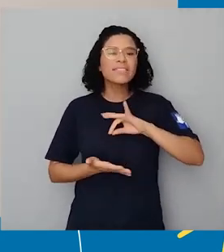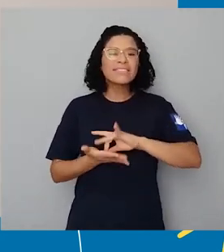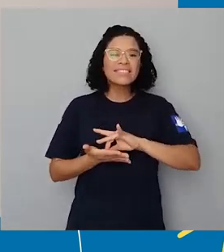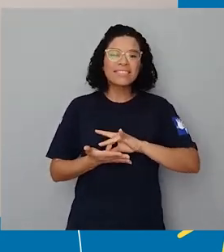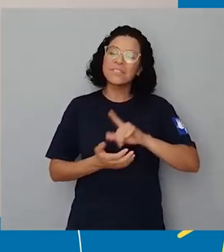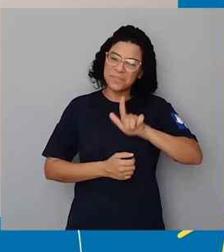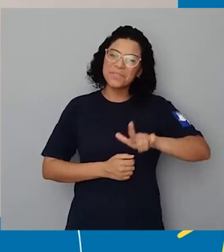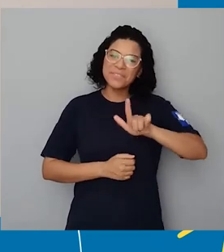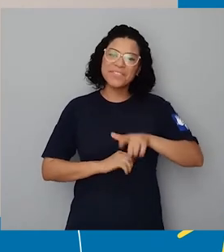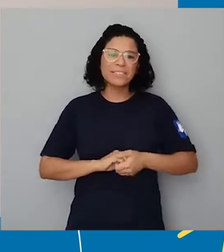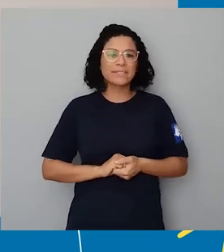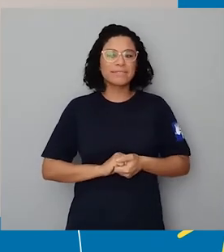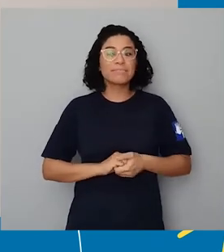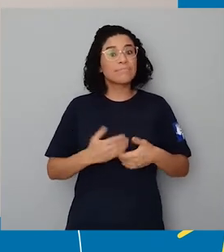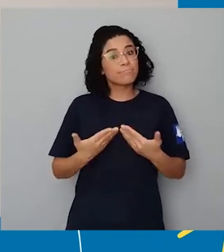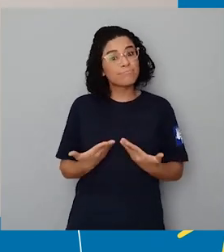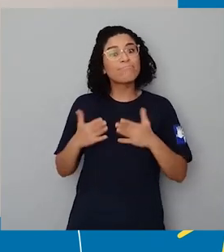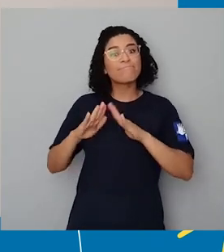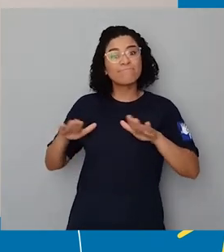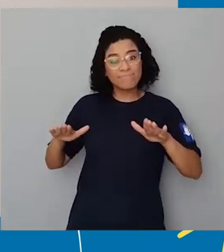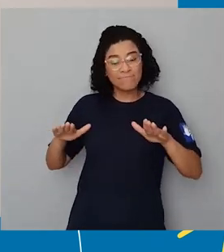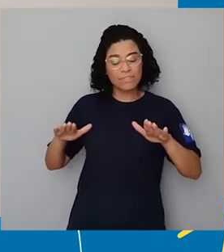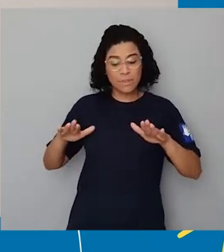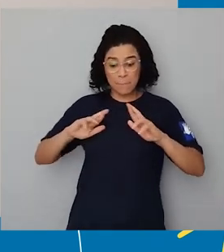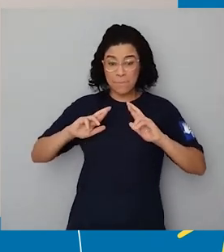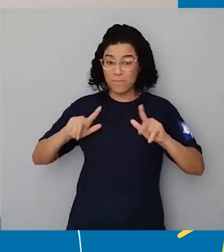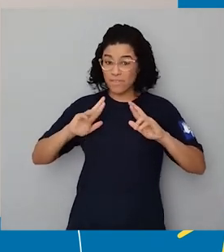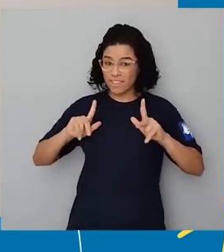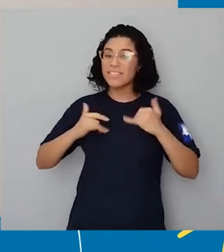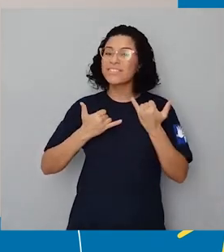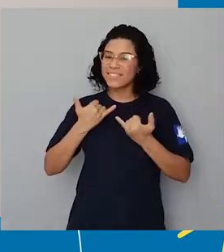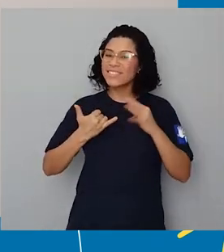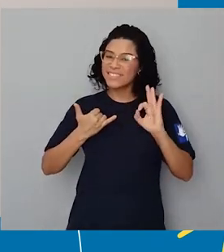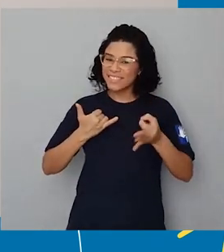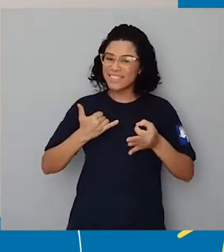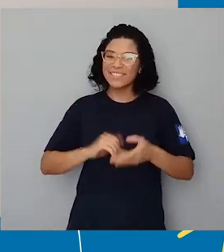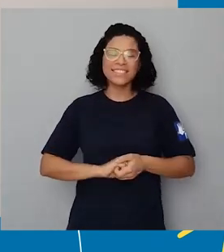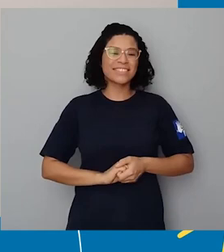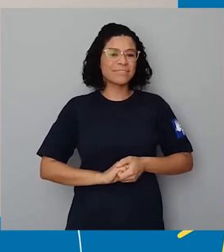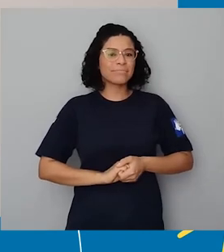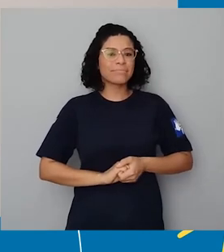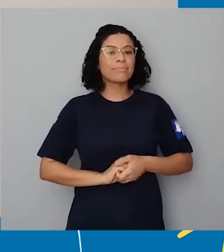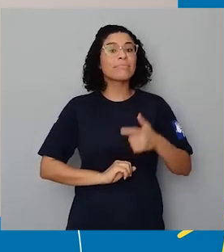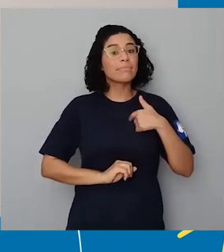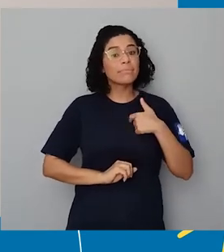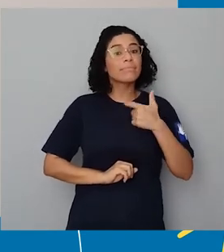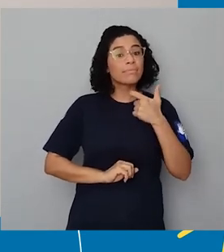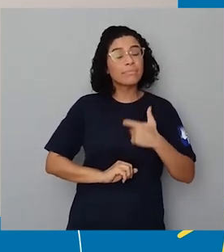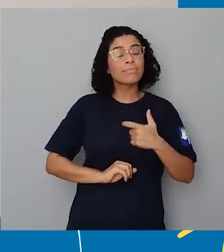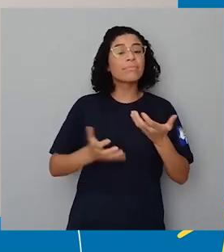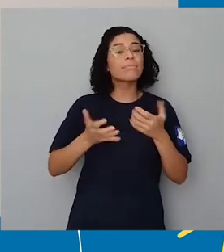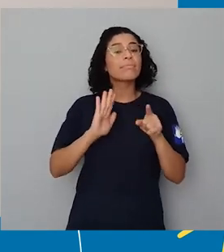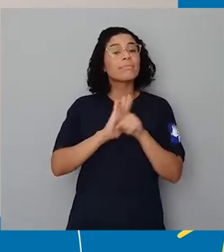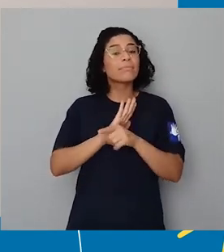Eu amei, é claro. Criançada, que brincadeira diferente, não é? Eu queria perguntar para você que